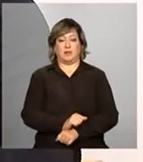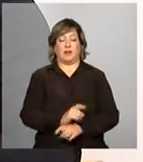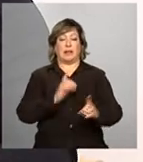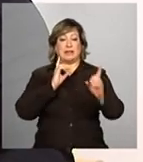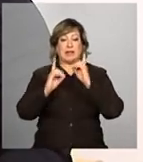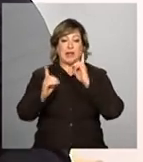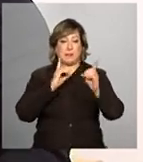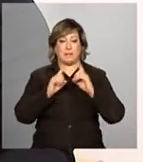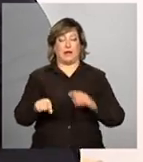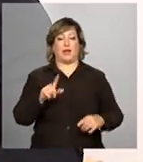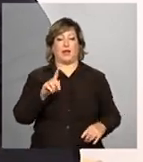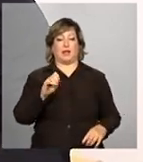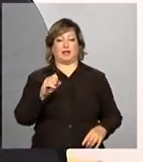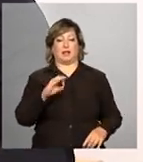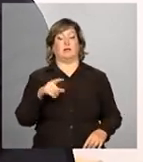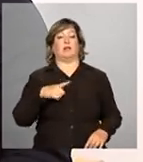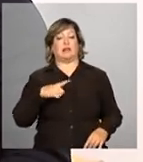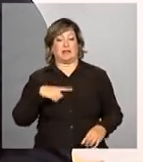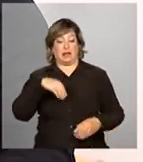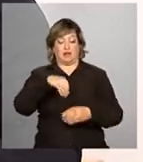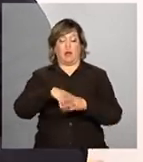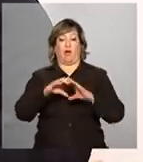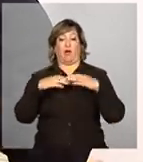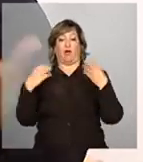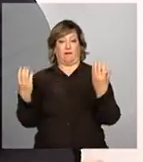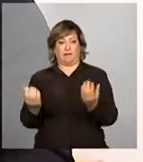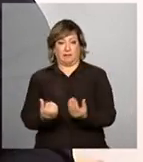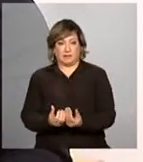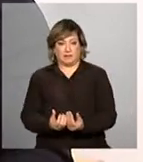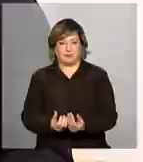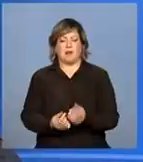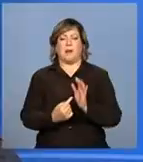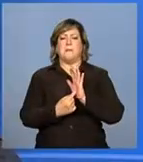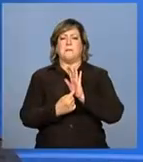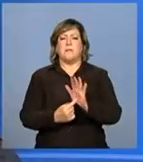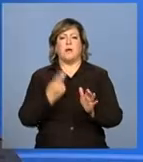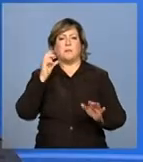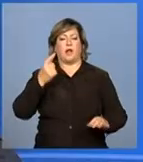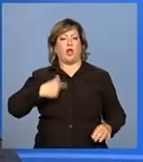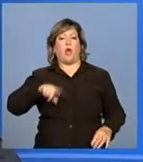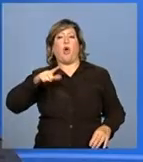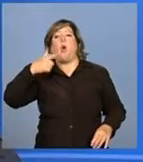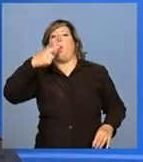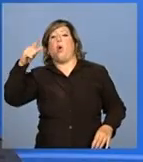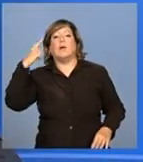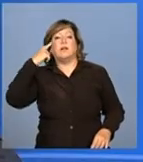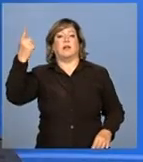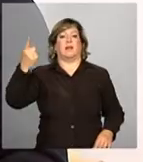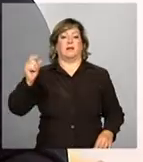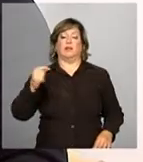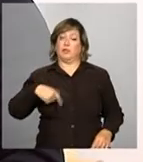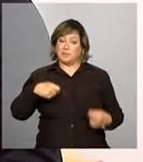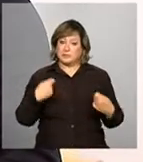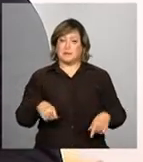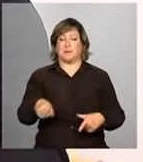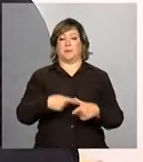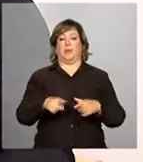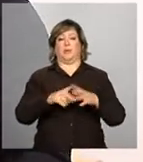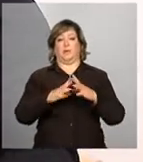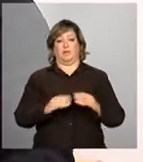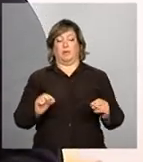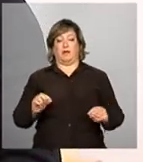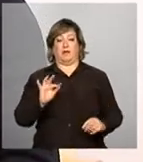que está acontecendo na conferência aponte para nós outras soluções nós precisamos resolver esse problema a